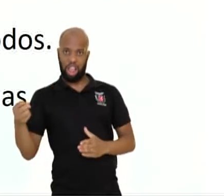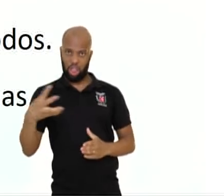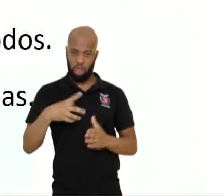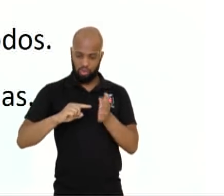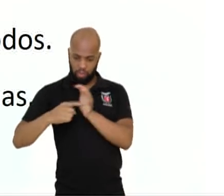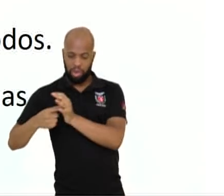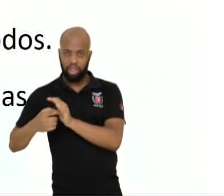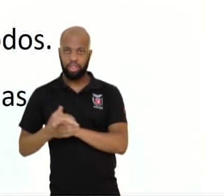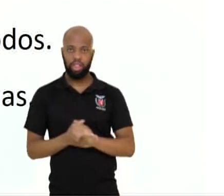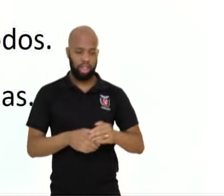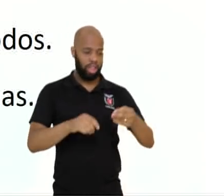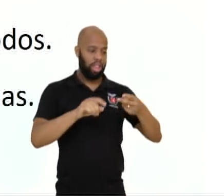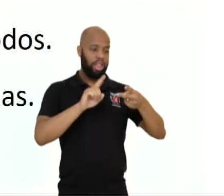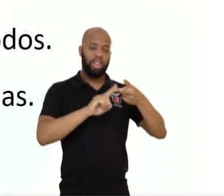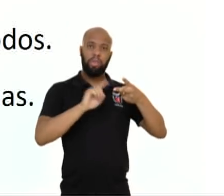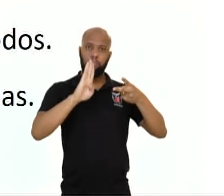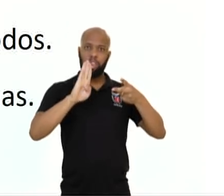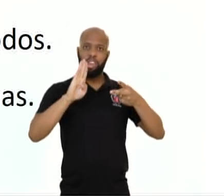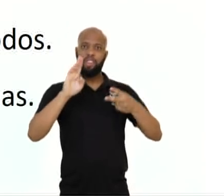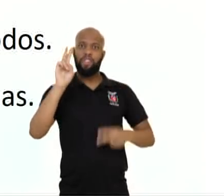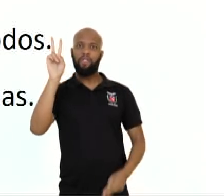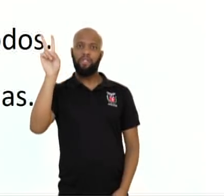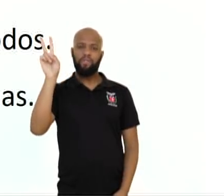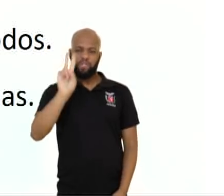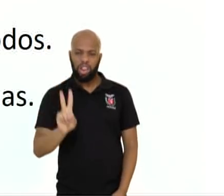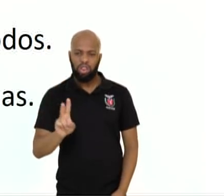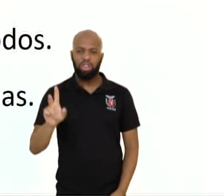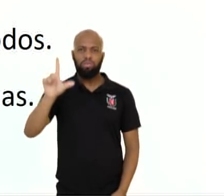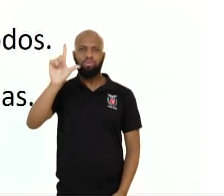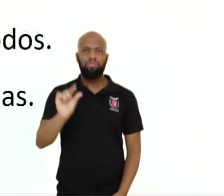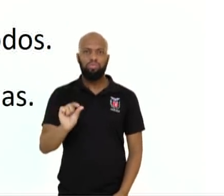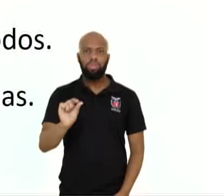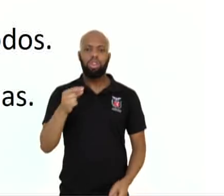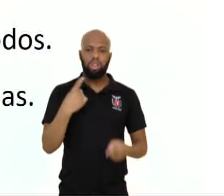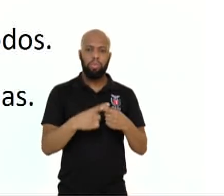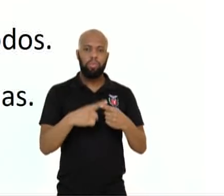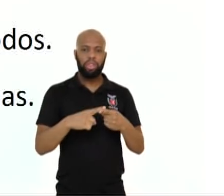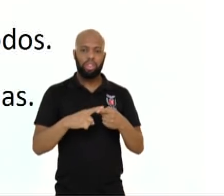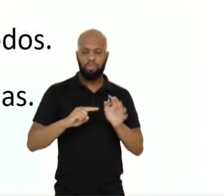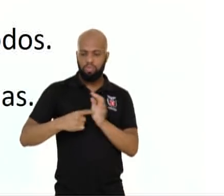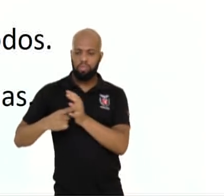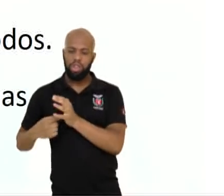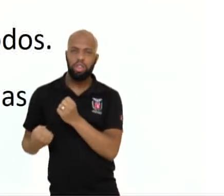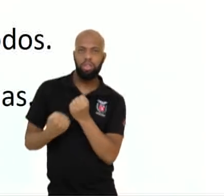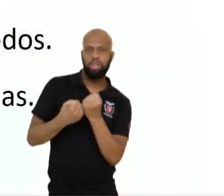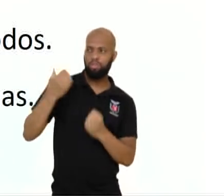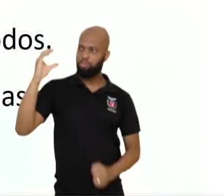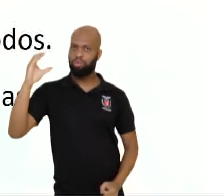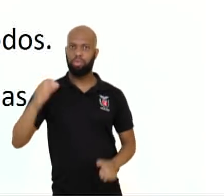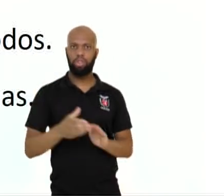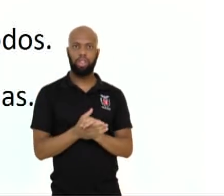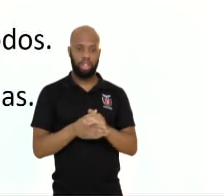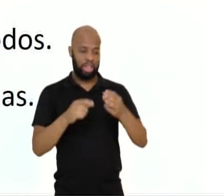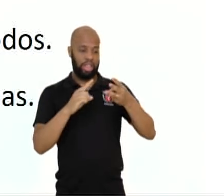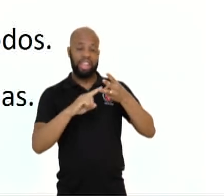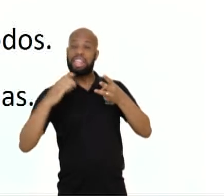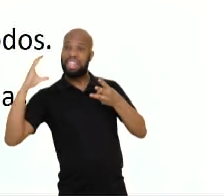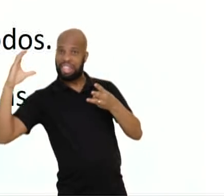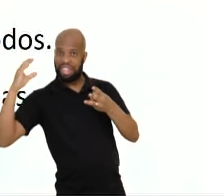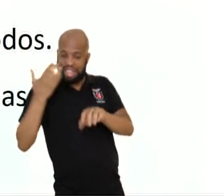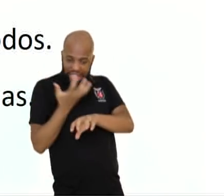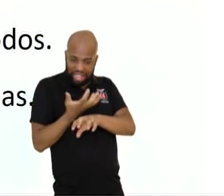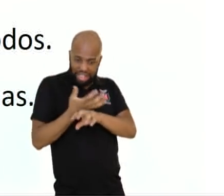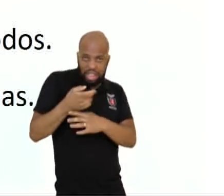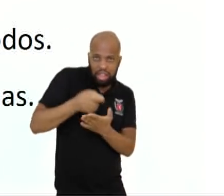B, desvalorizou a área, já que as máquinas substituíram os cientistas. Letra C, a disciplina de ciência se tornou obrigatória